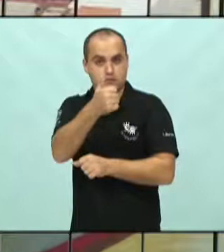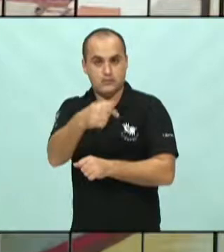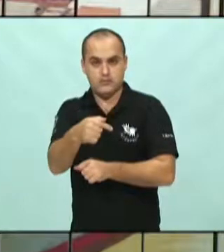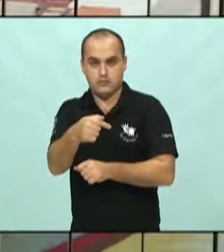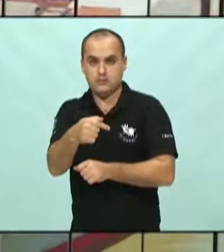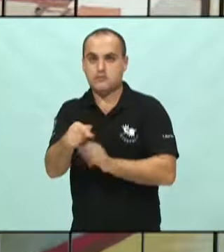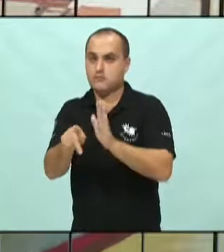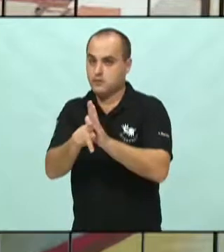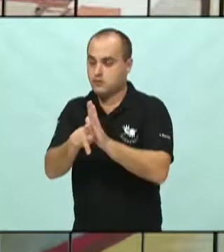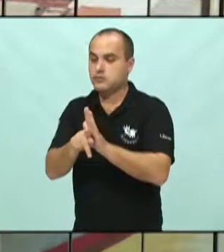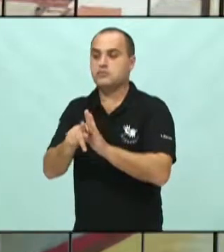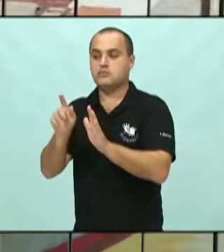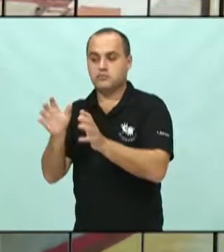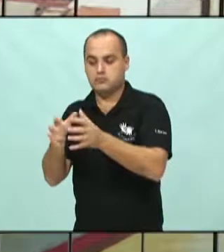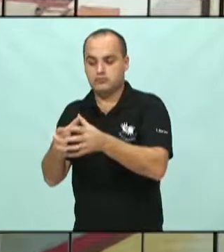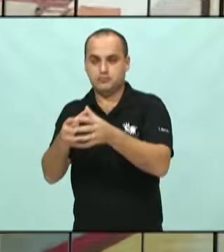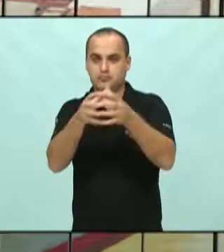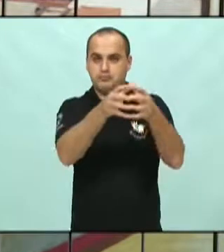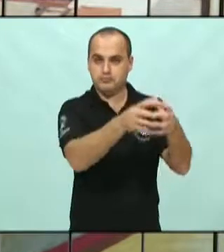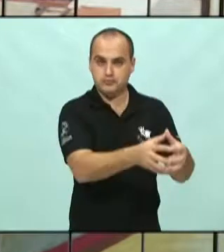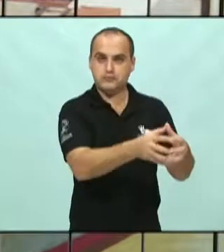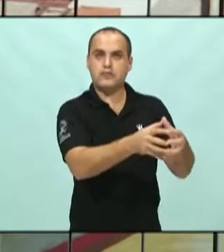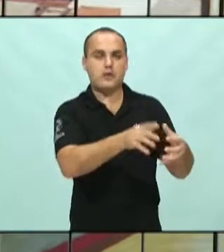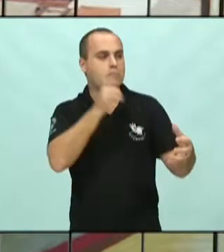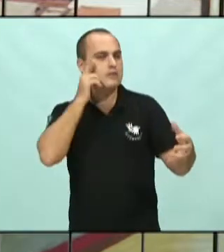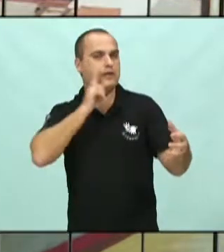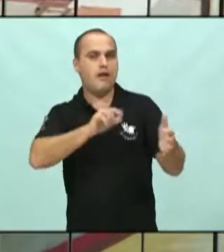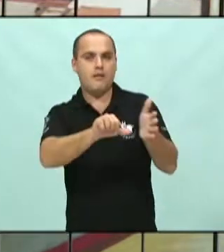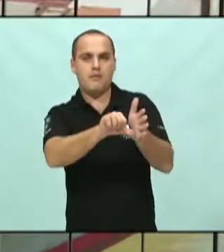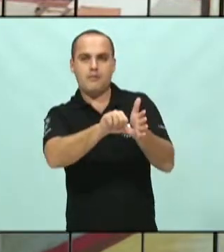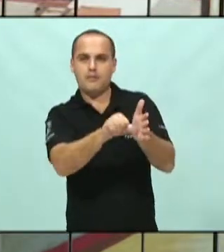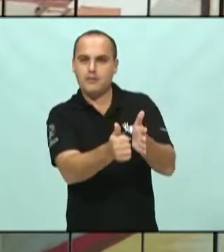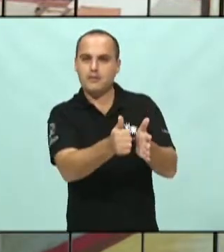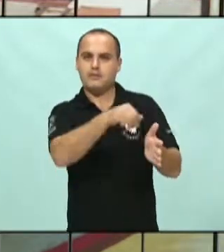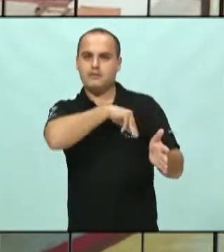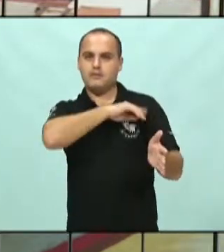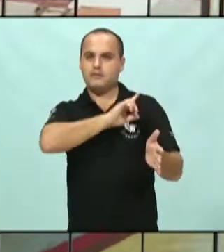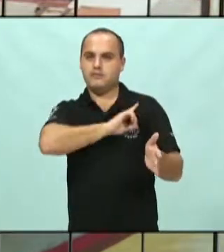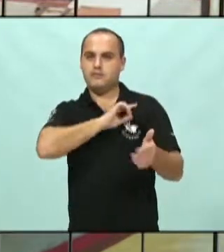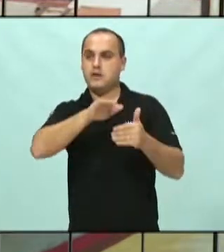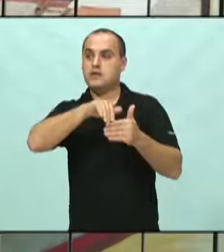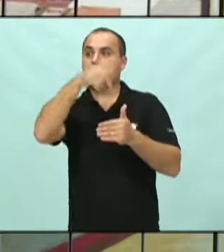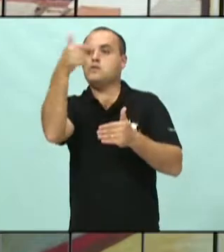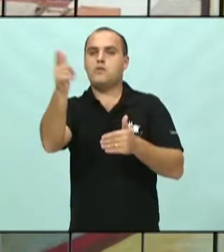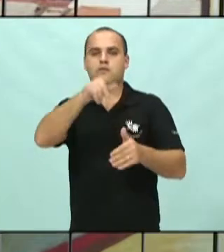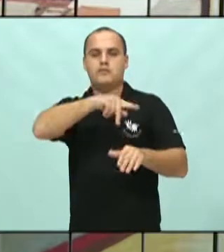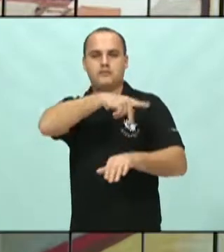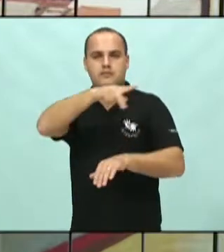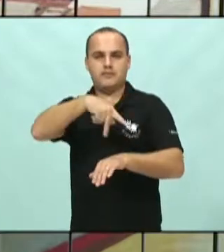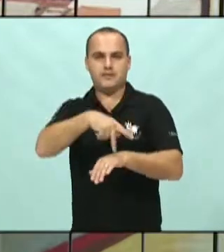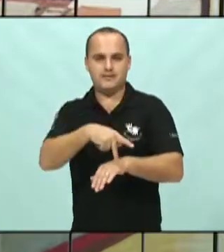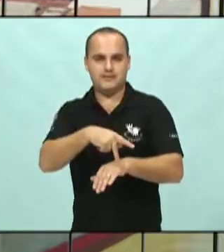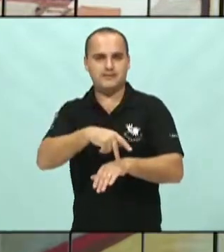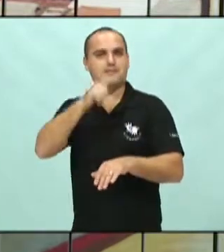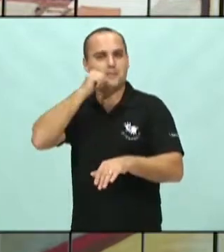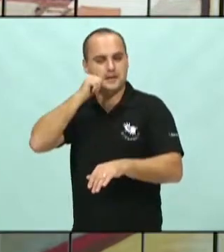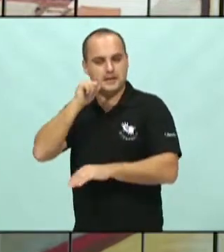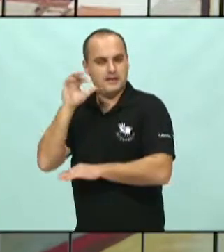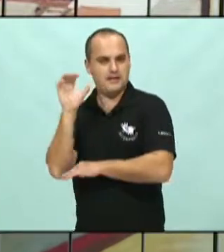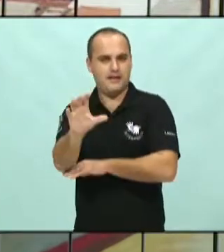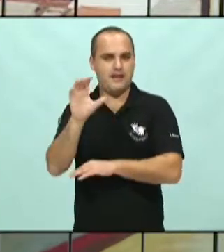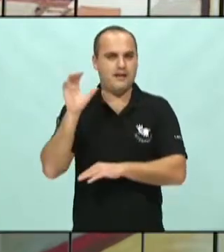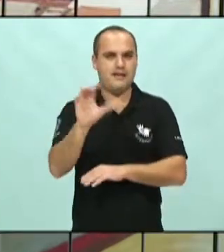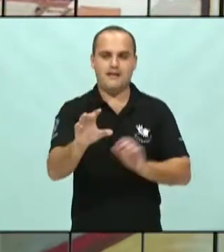né, e conseguimos essa glória, que foi o primeiro título do Marcílio conquistado fora do Brasil. Veio através das meninas do handebol, também